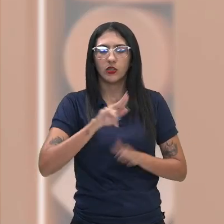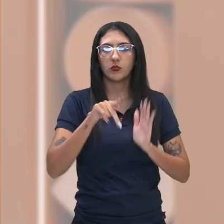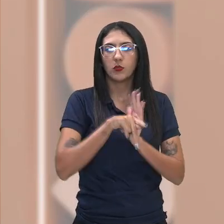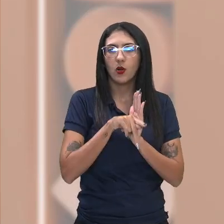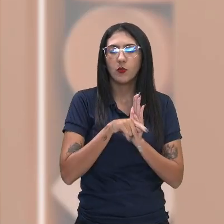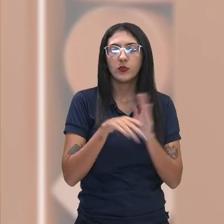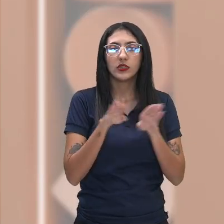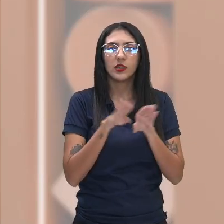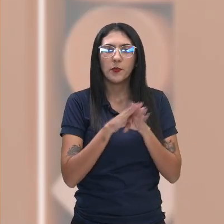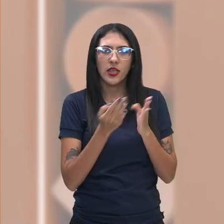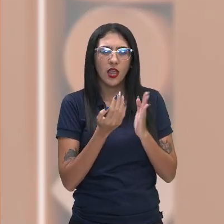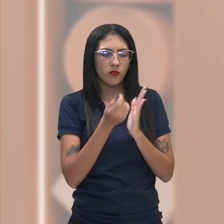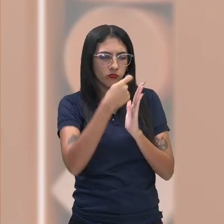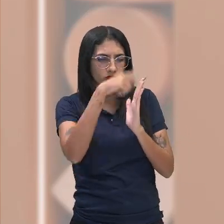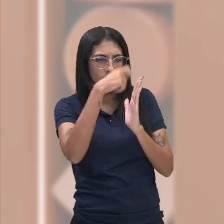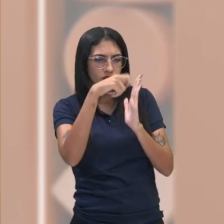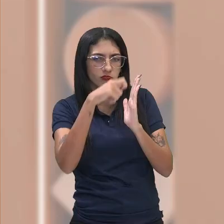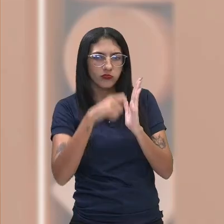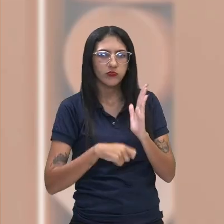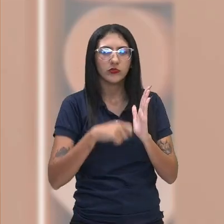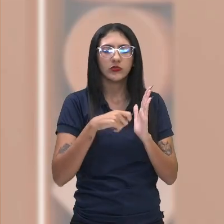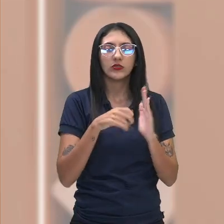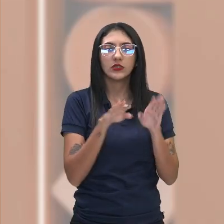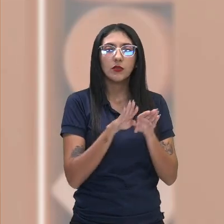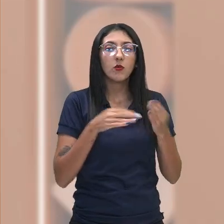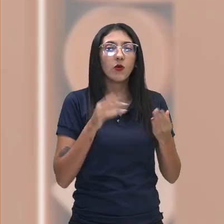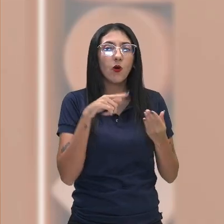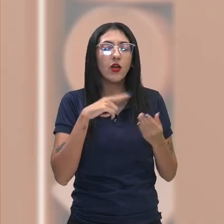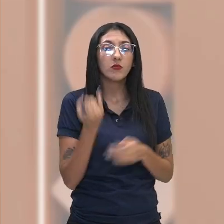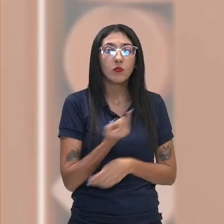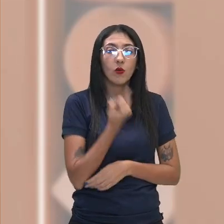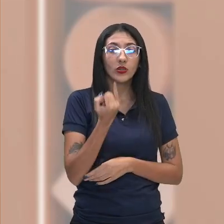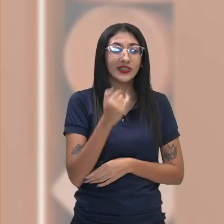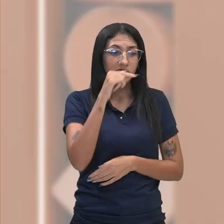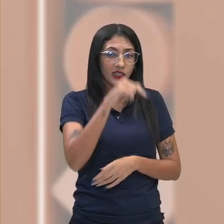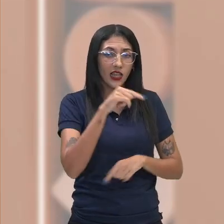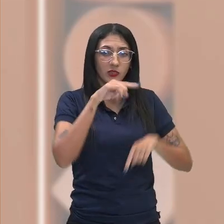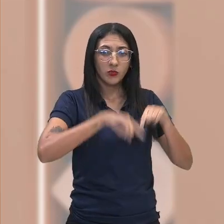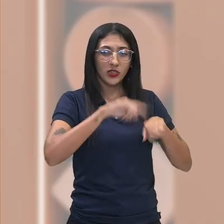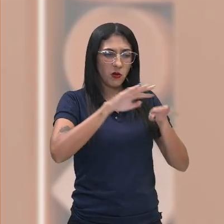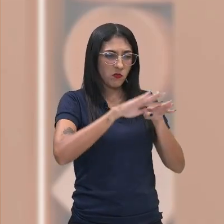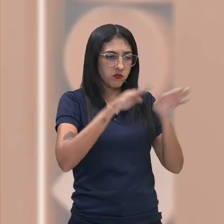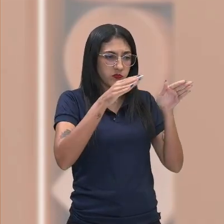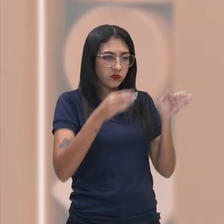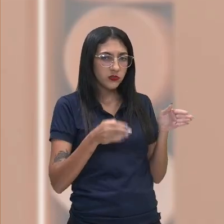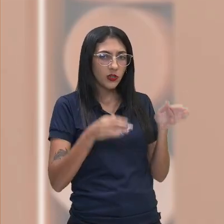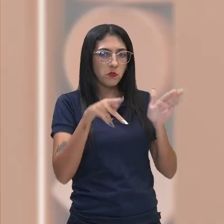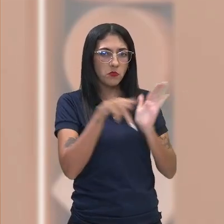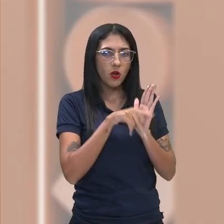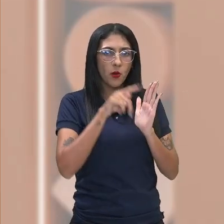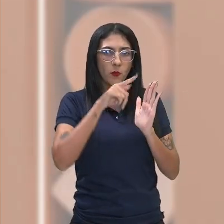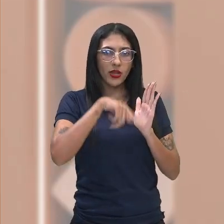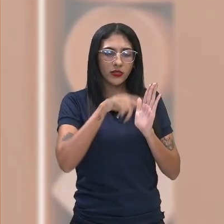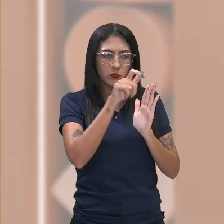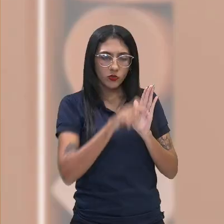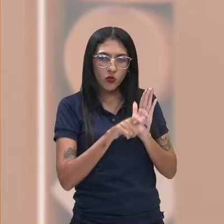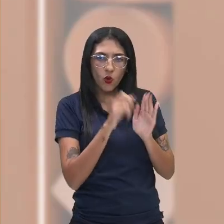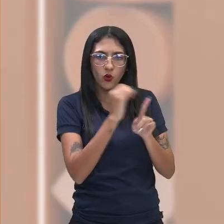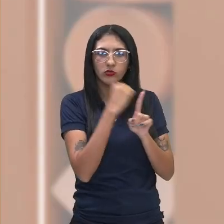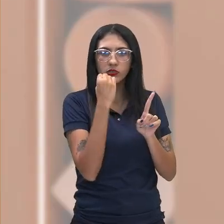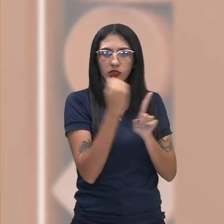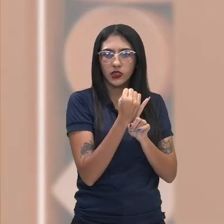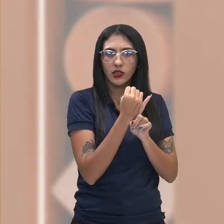as inscrições nela, a importância daquela urna, né, para aquela determinada sociedade.